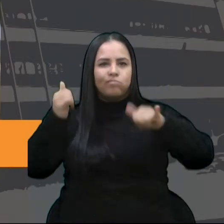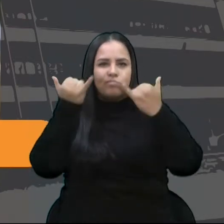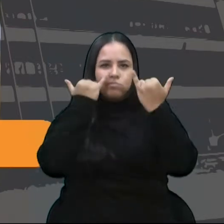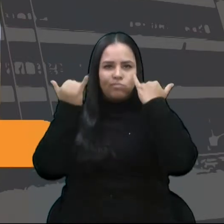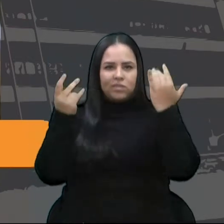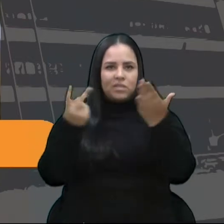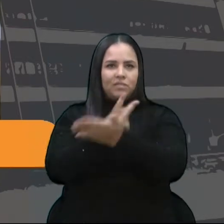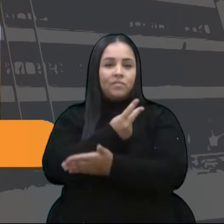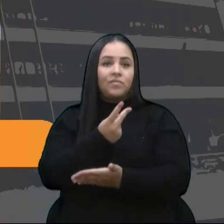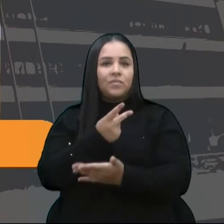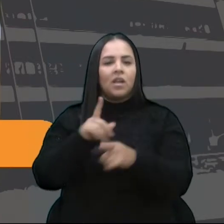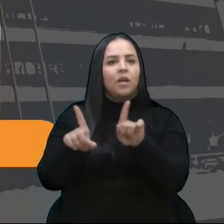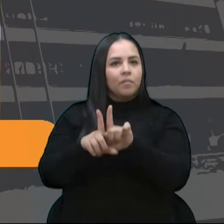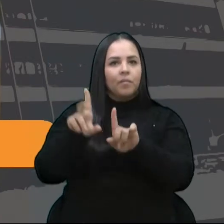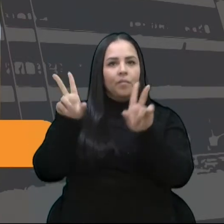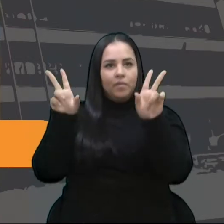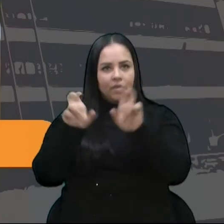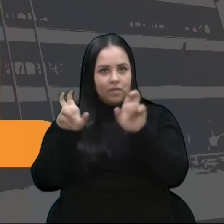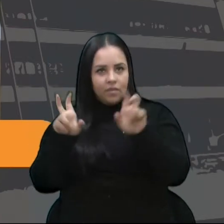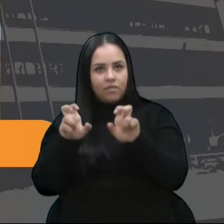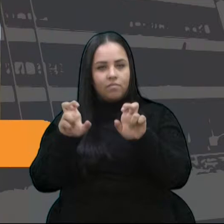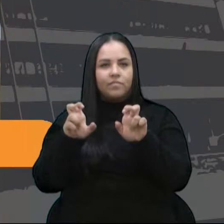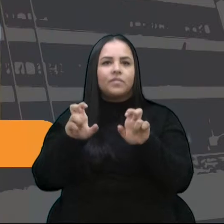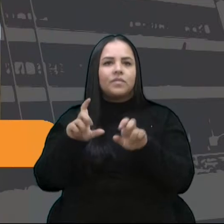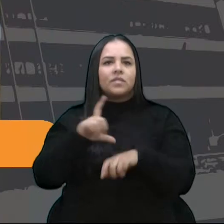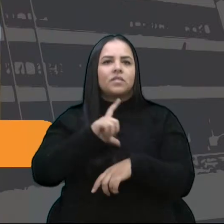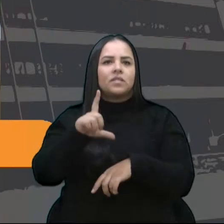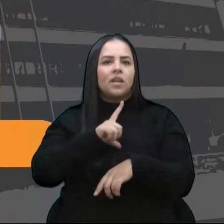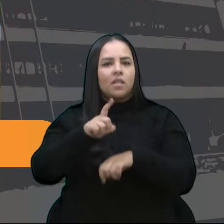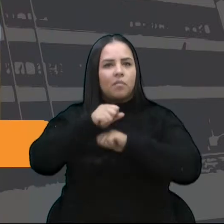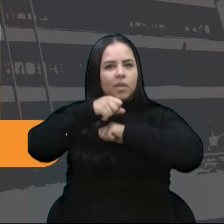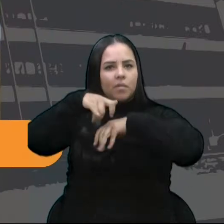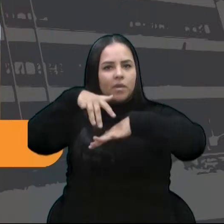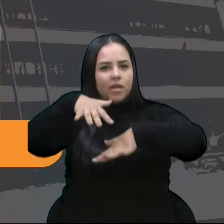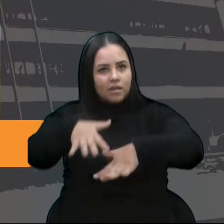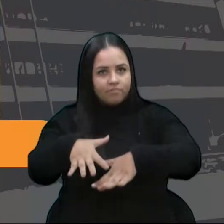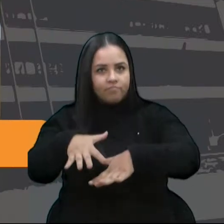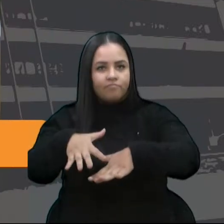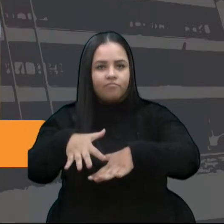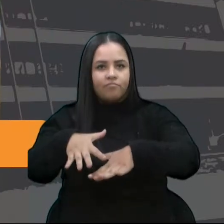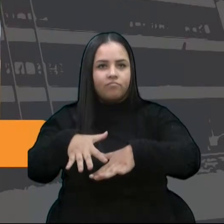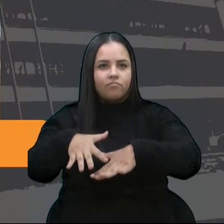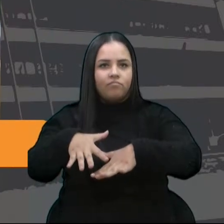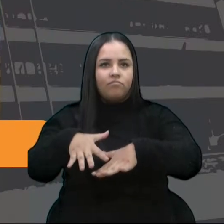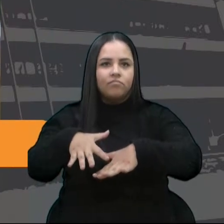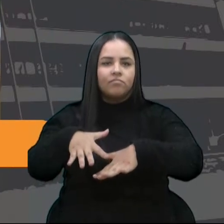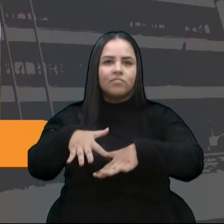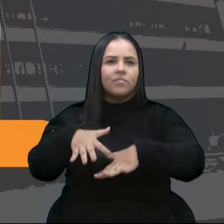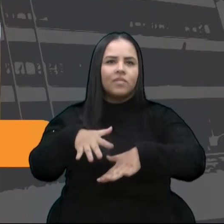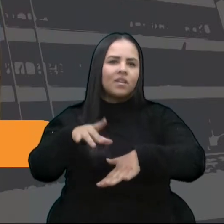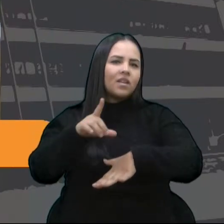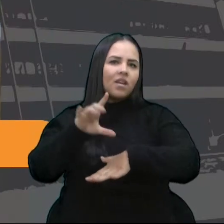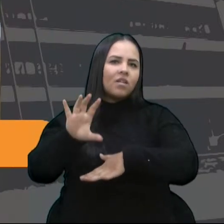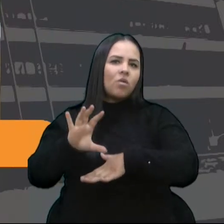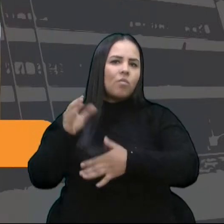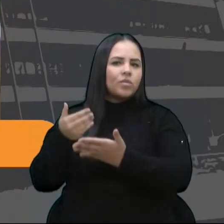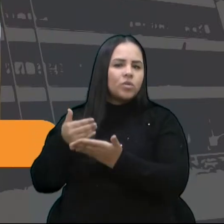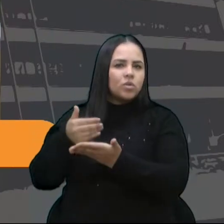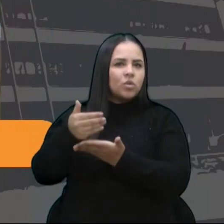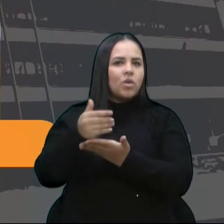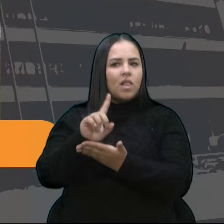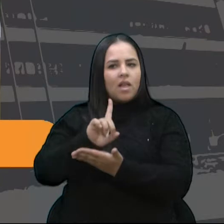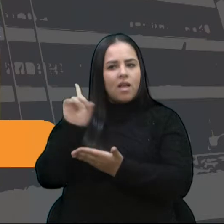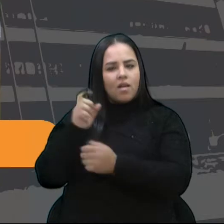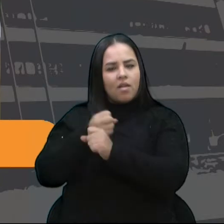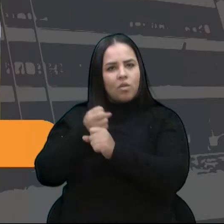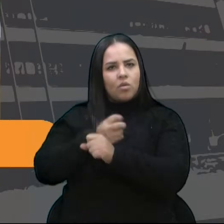dessas questões de ideologização da pandemia que estavam emergindo lá em 2020 e que a gente